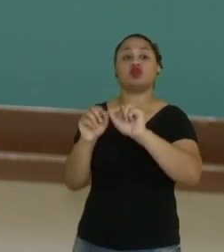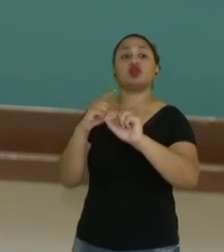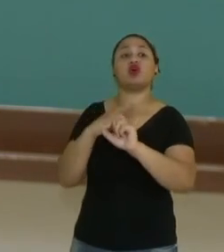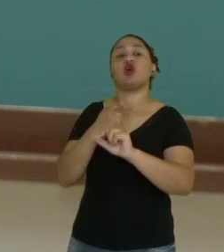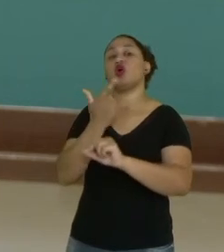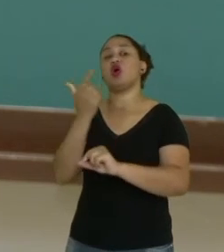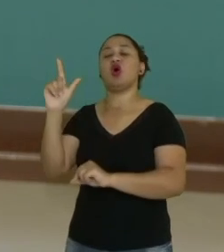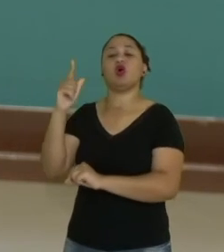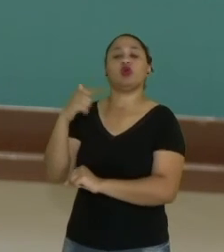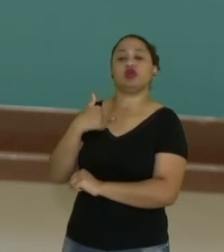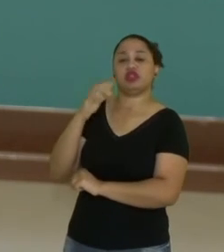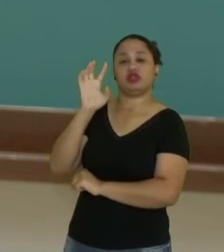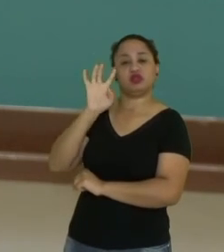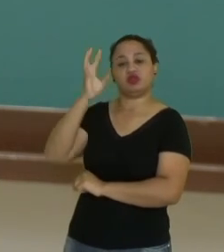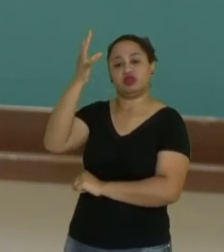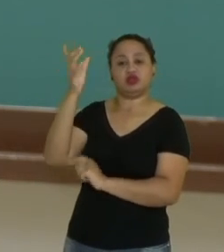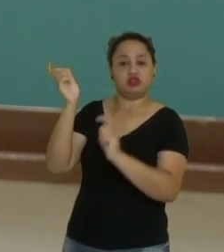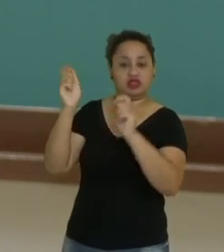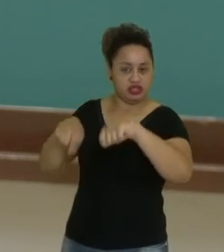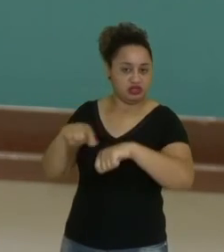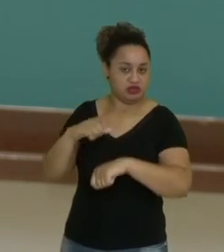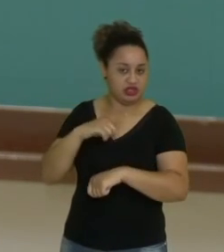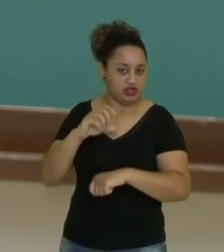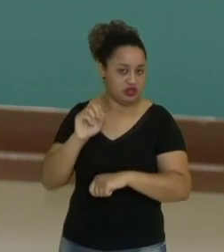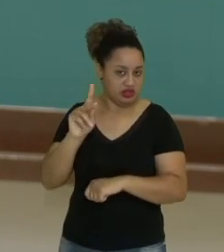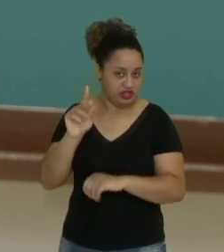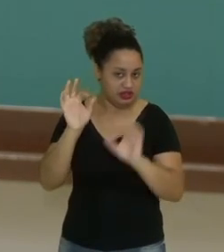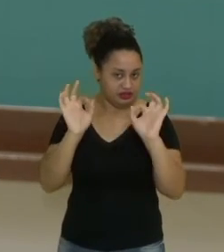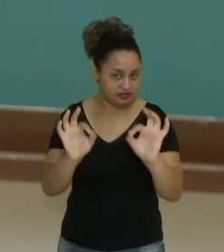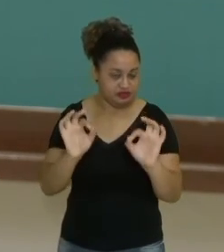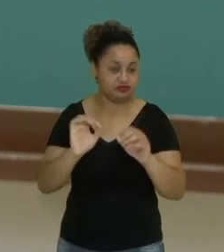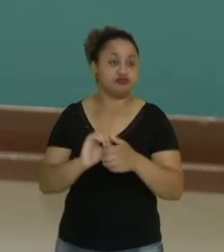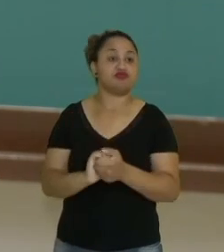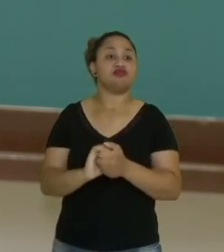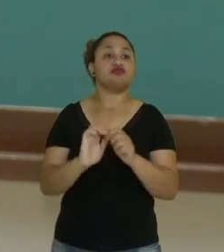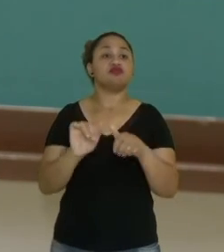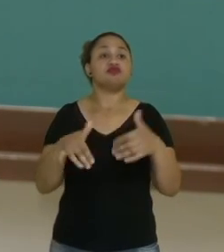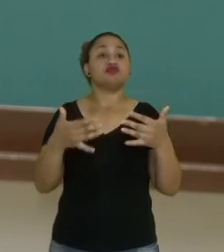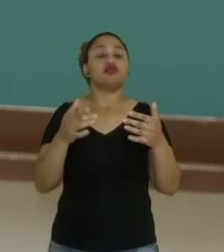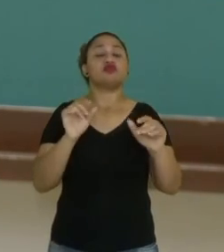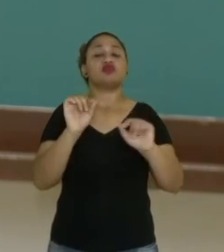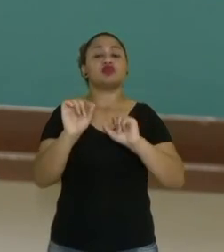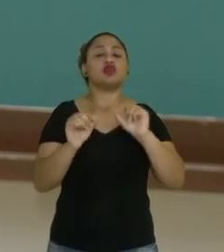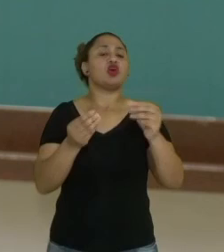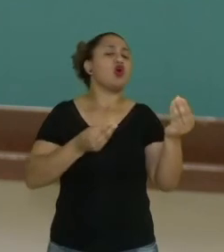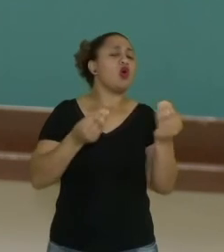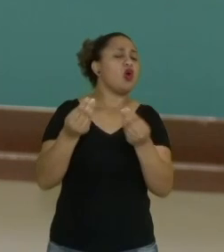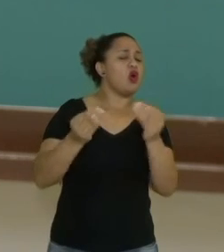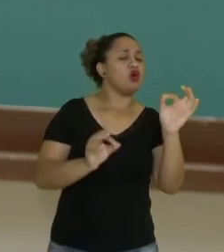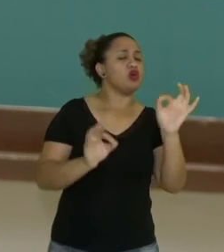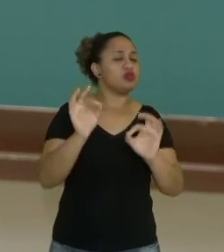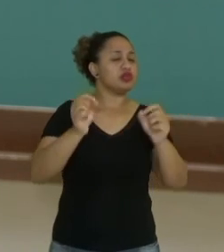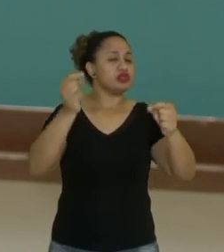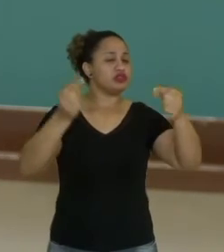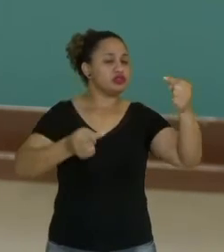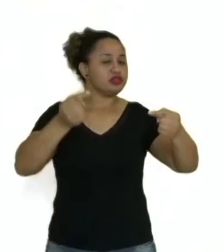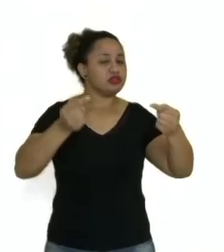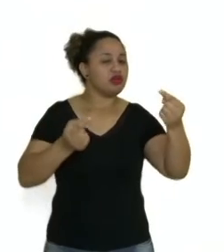sobre outras soluções possíveis. Combinado? Bom, como montaremos o